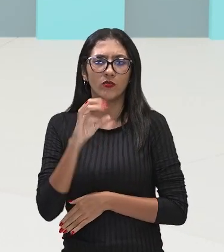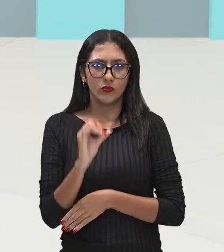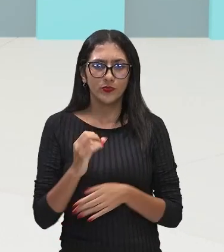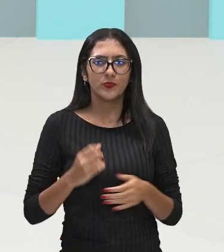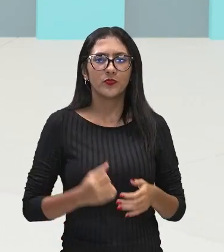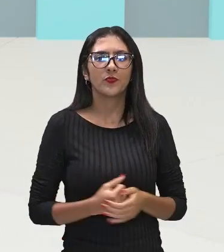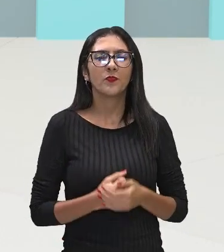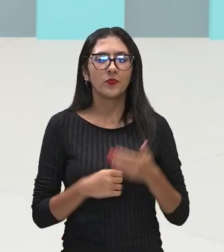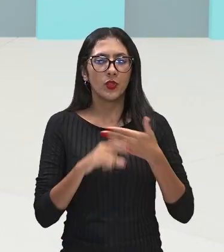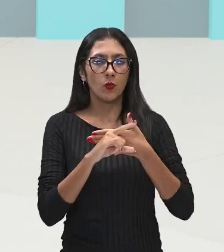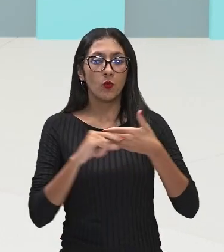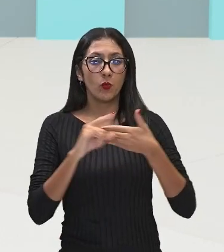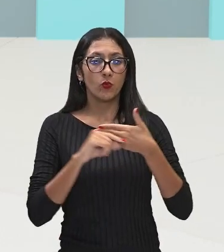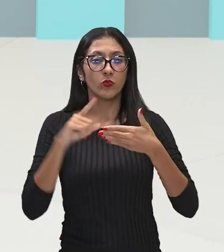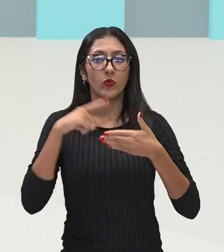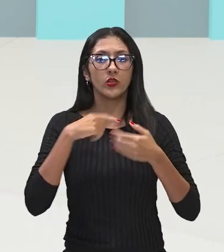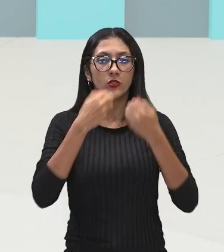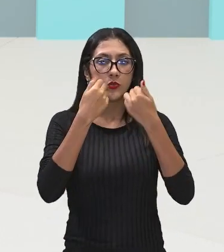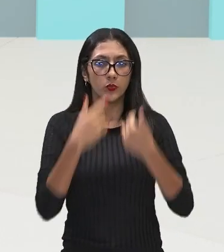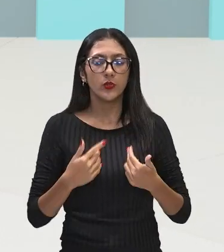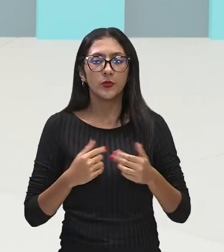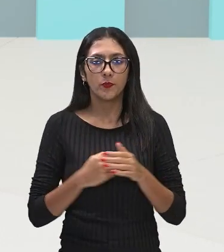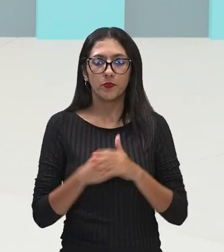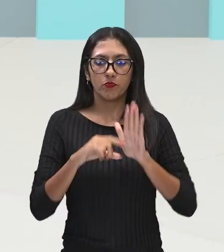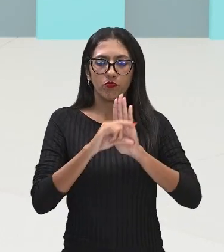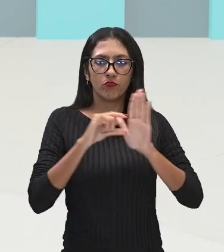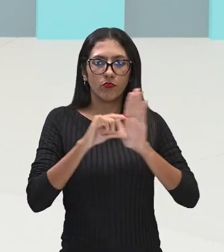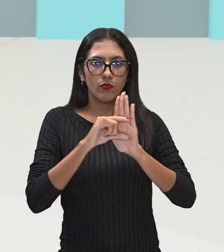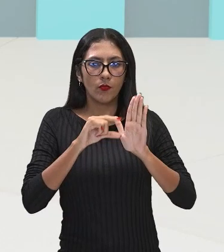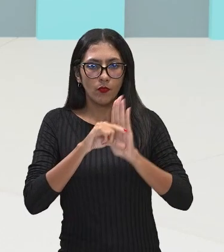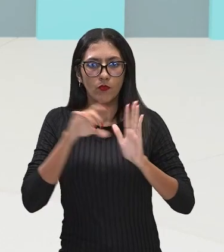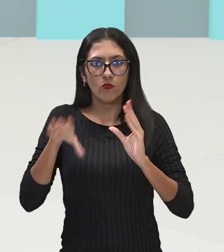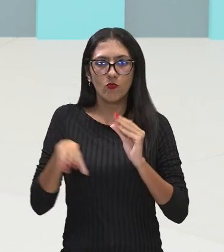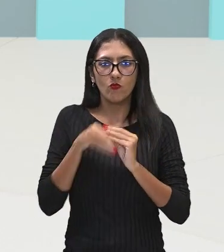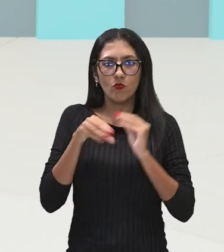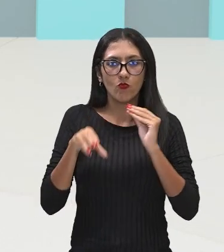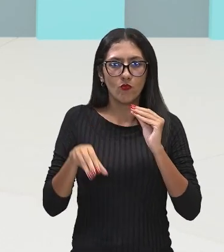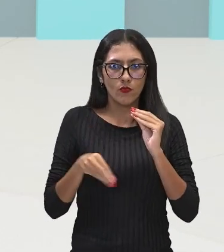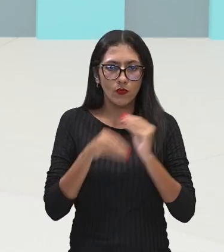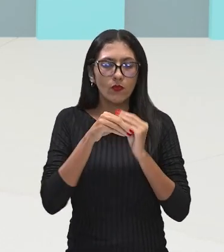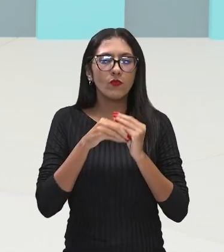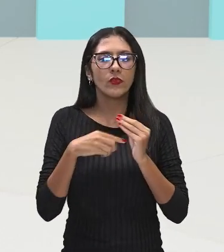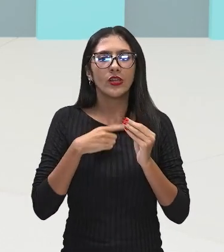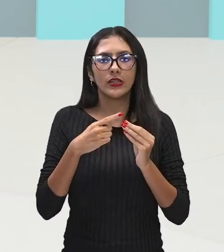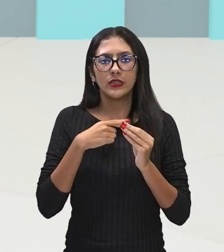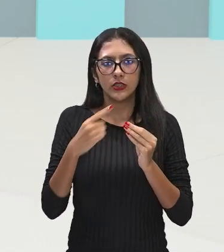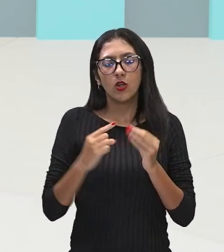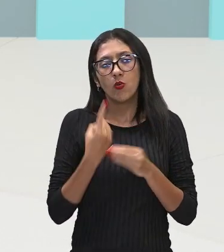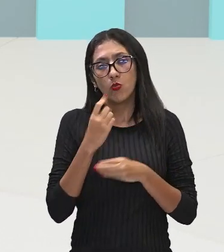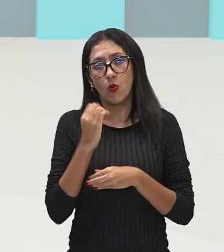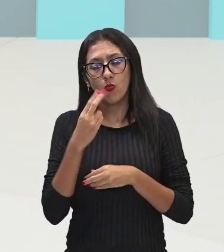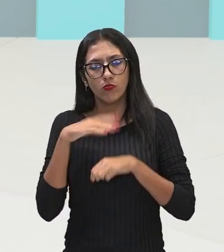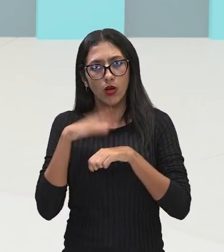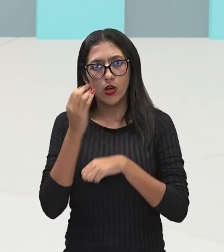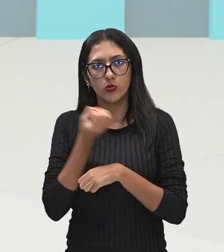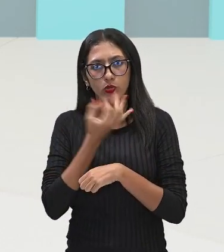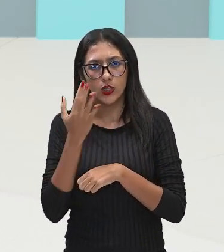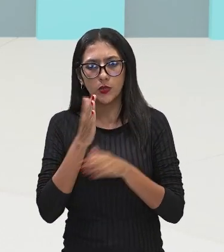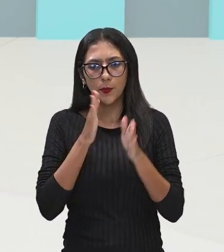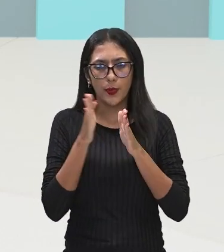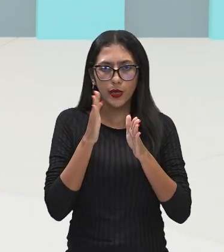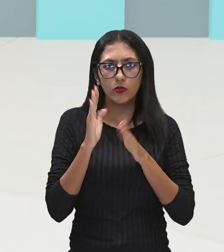Garcia, parágrafo é uma unidade de composição constituída por um ou mais de um período, em que